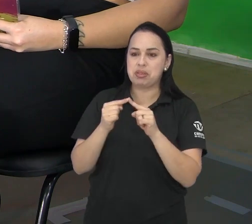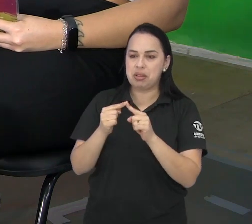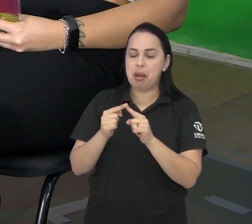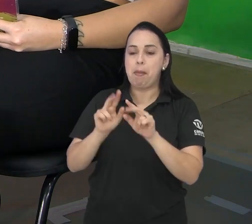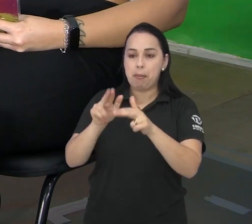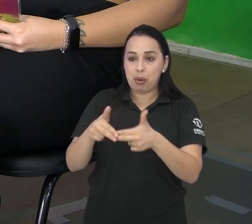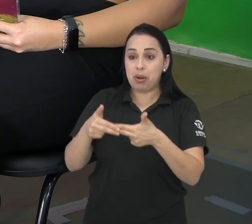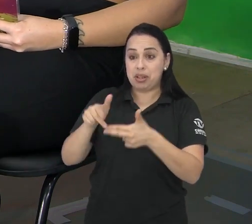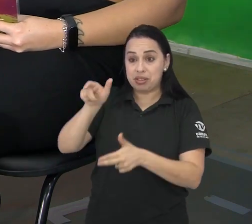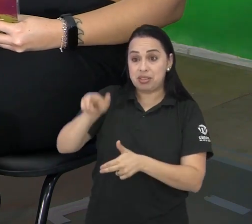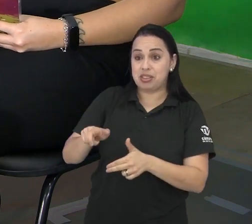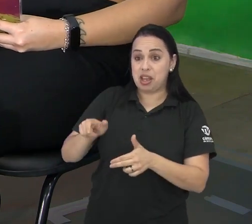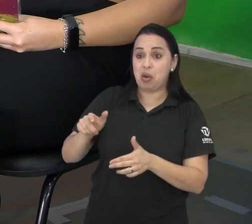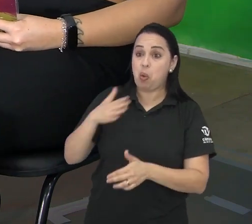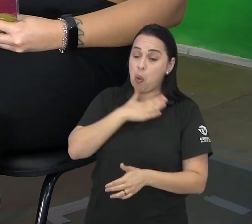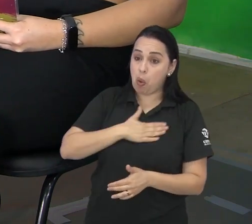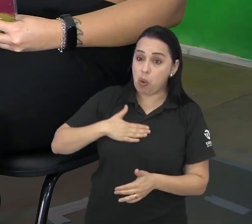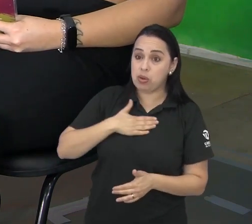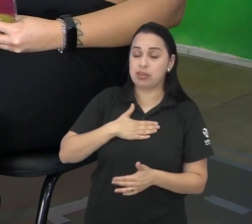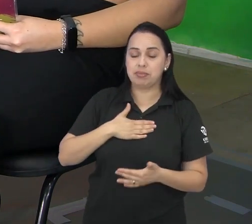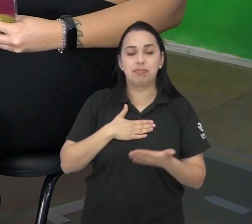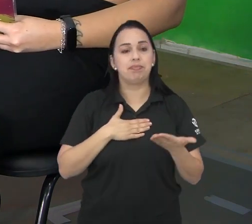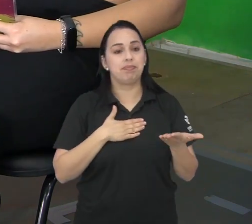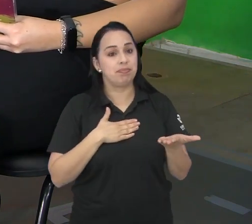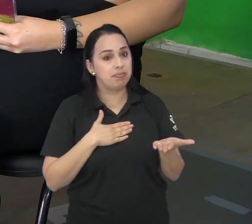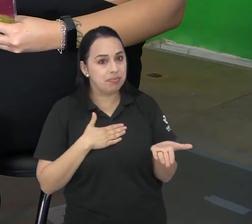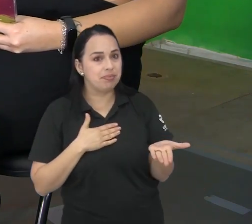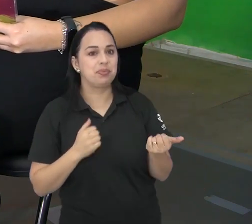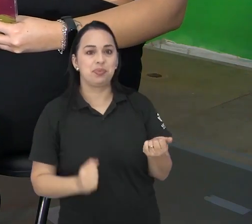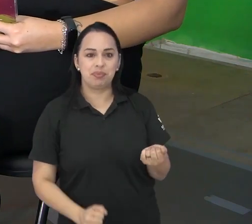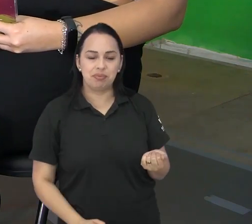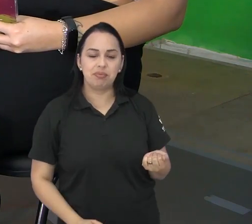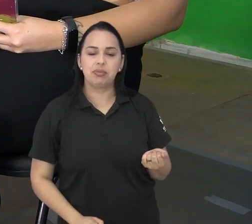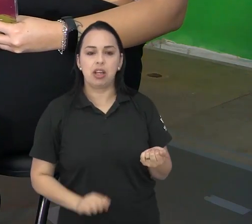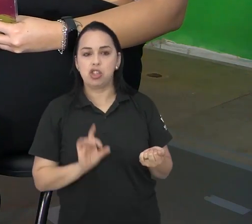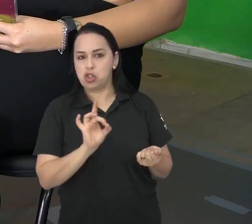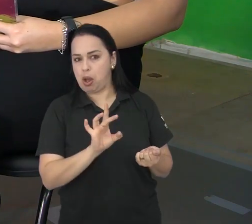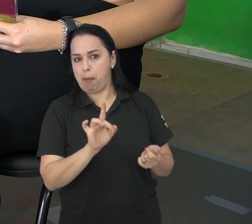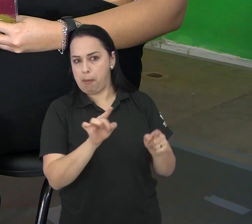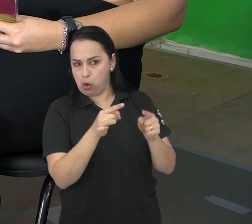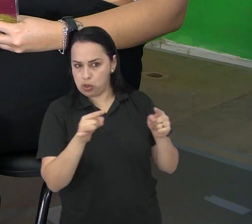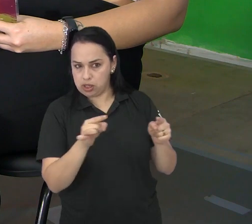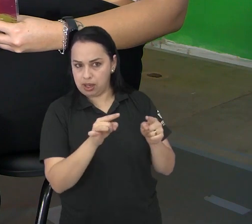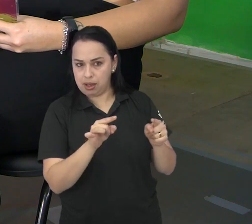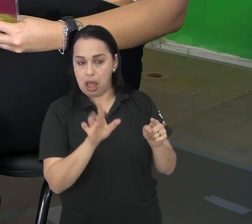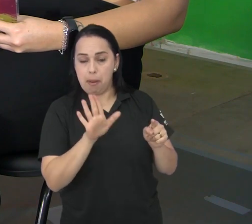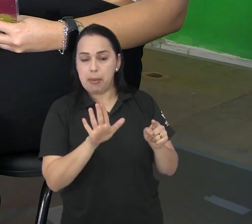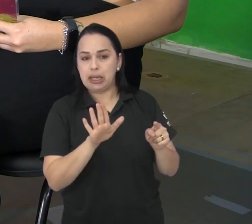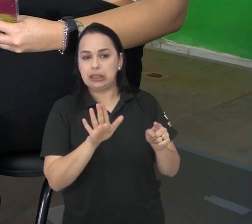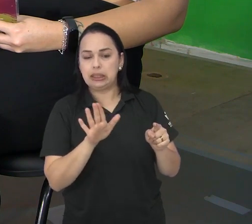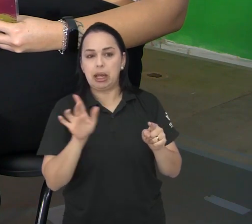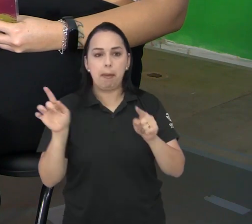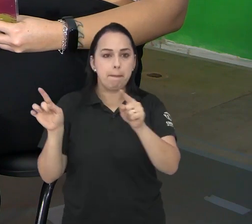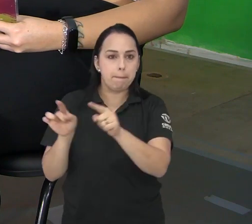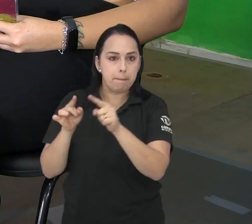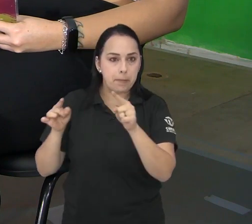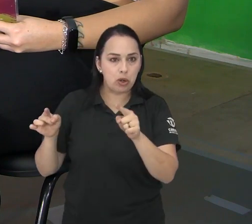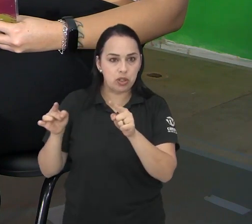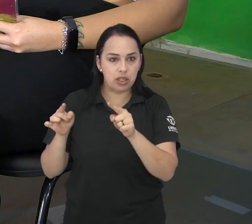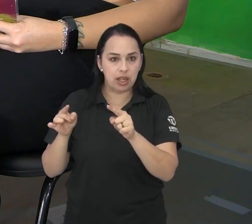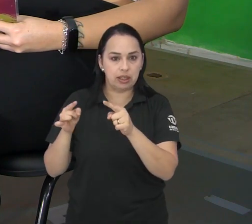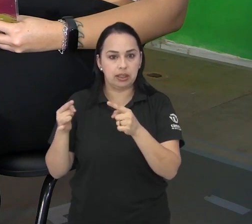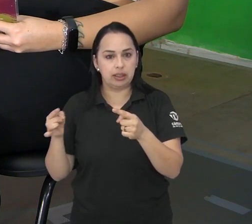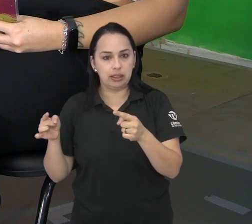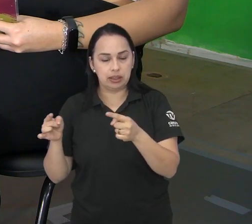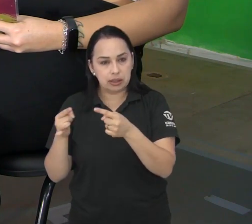você teve essa identificação, assim, né? Não só na música popular, mas se você pegar a música secular,